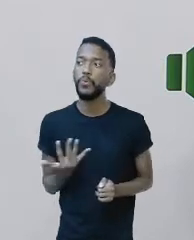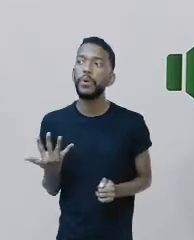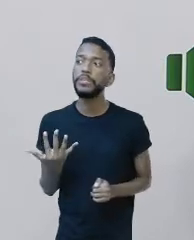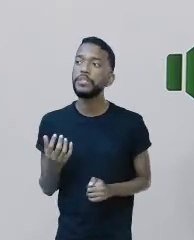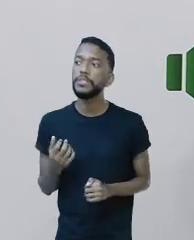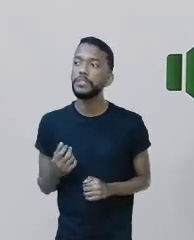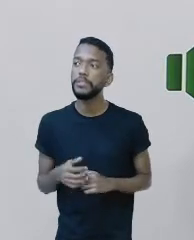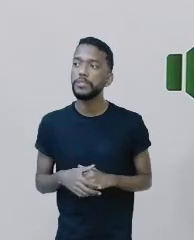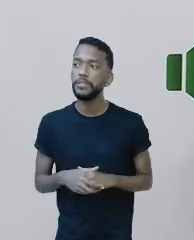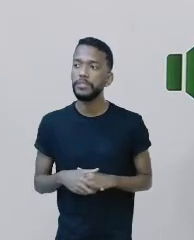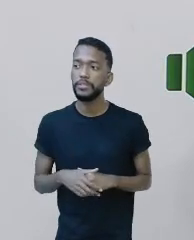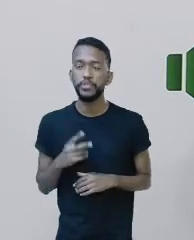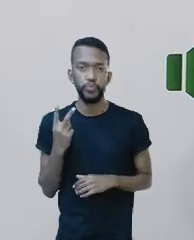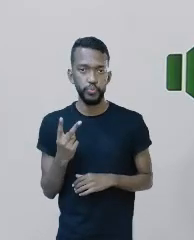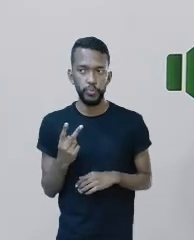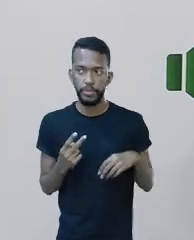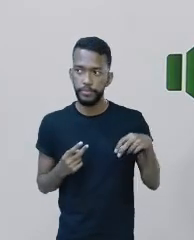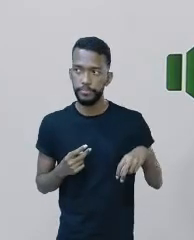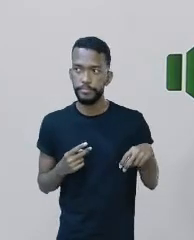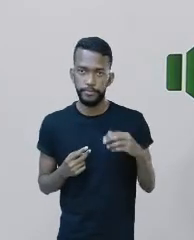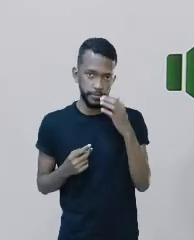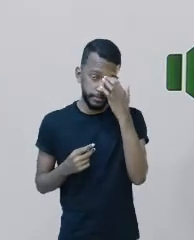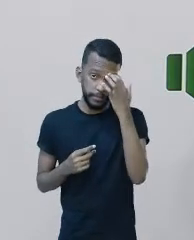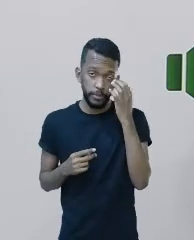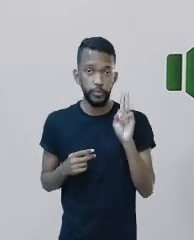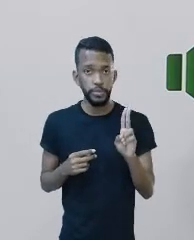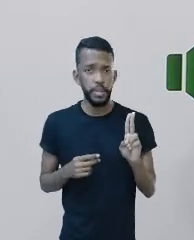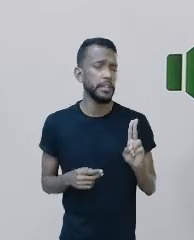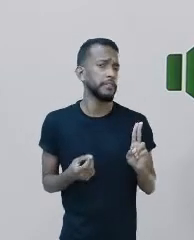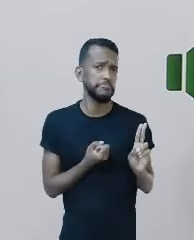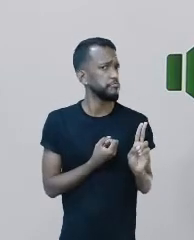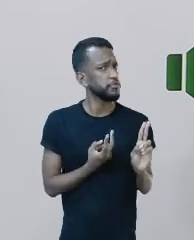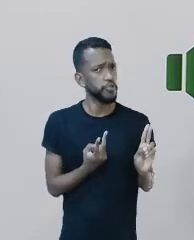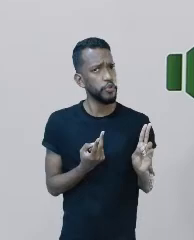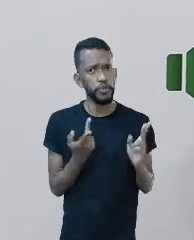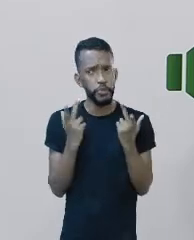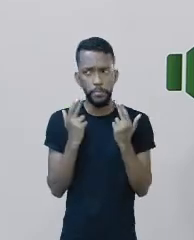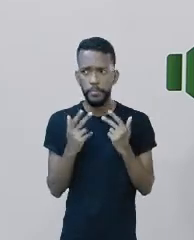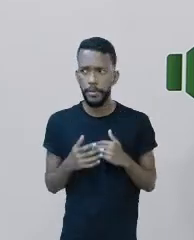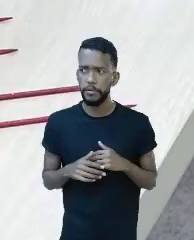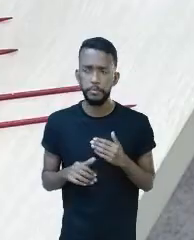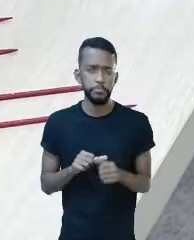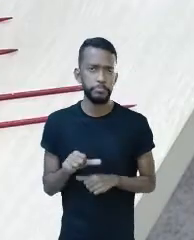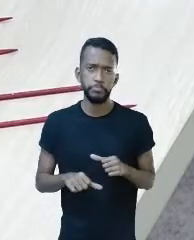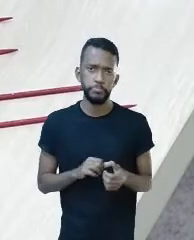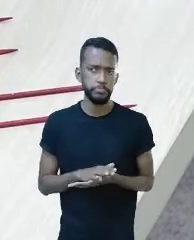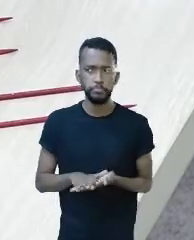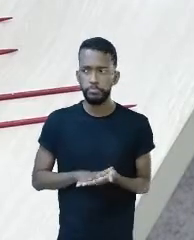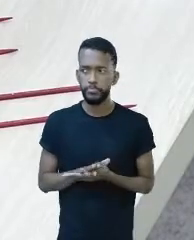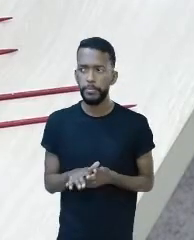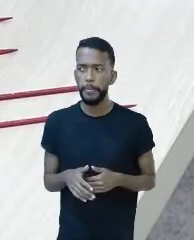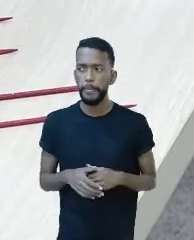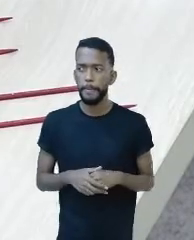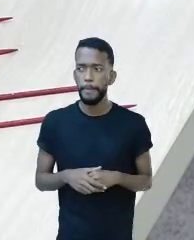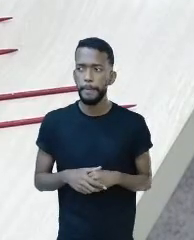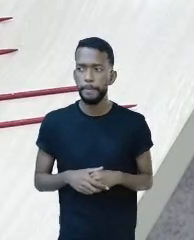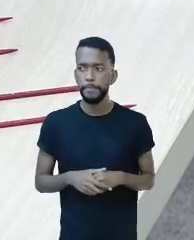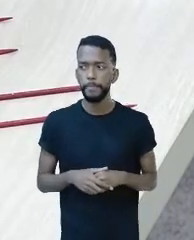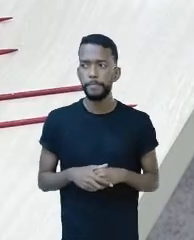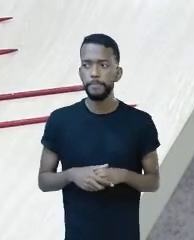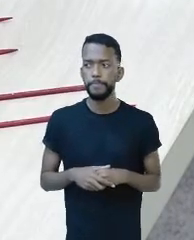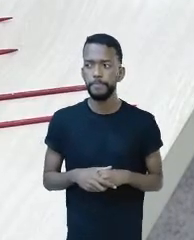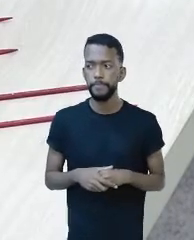ali? 2 unidades. Unidade vale 2 mesmo, não tem mudança nenhuma. Então, eu represento aqui,